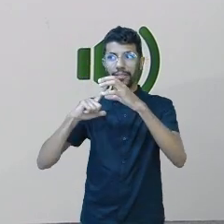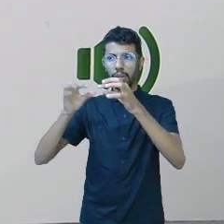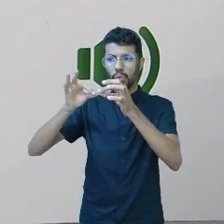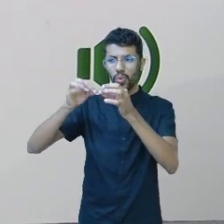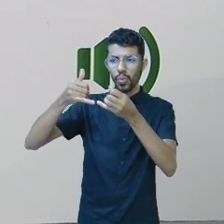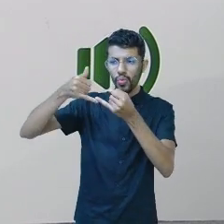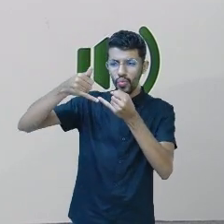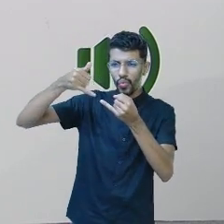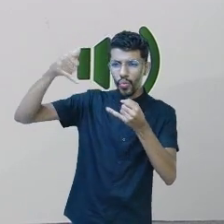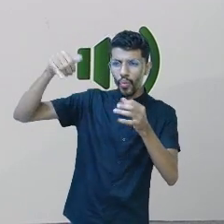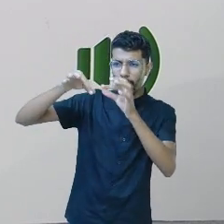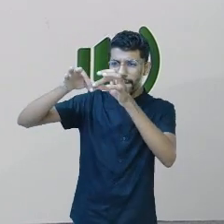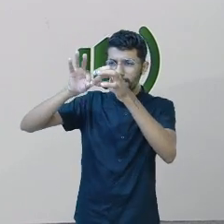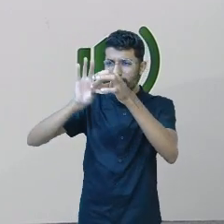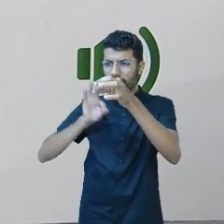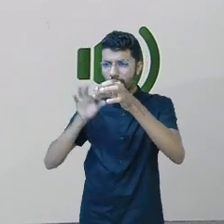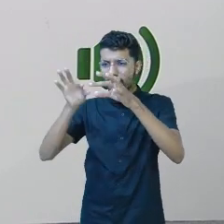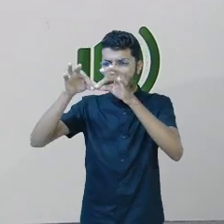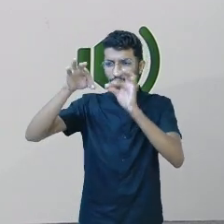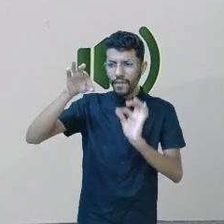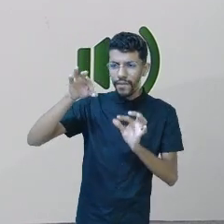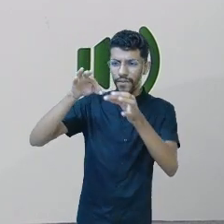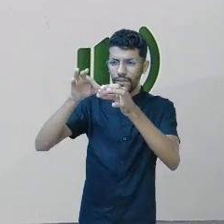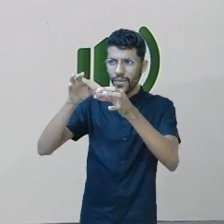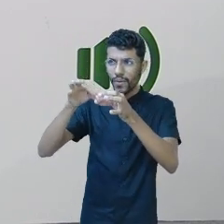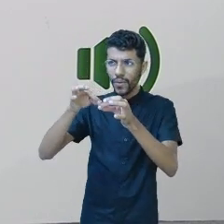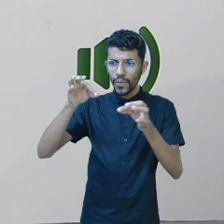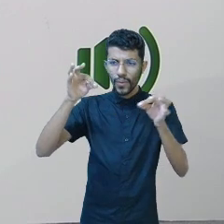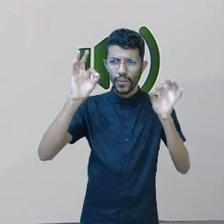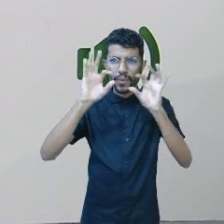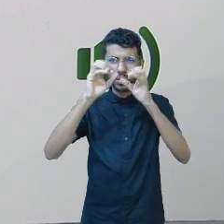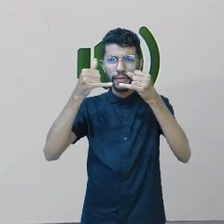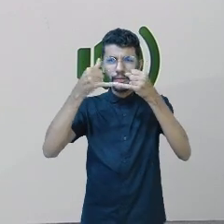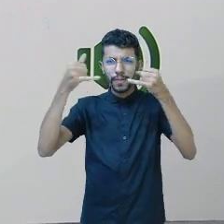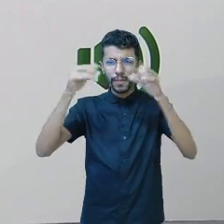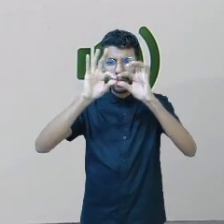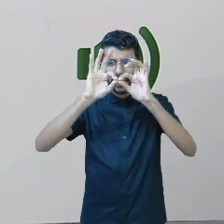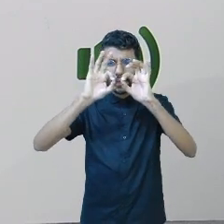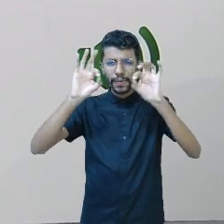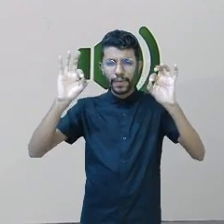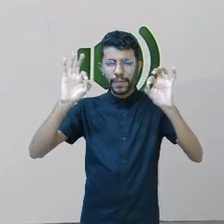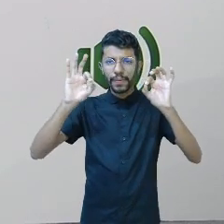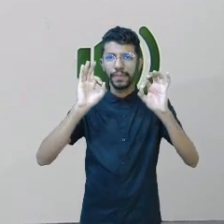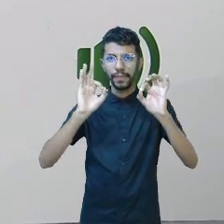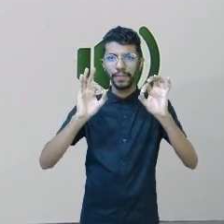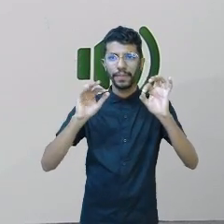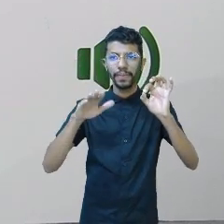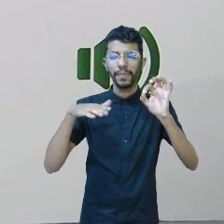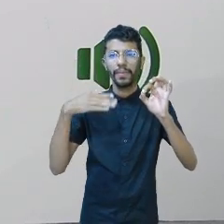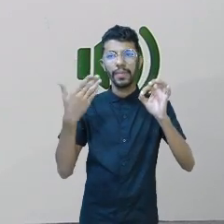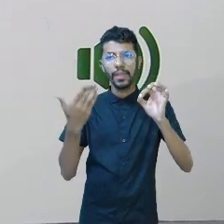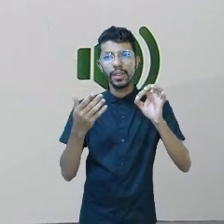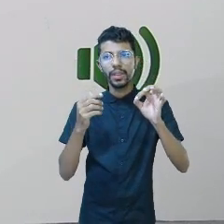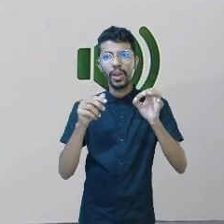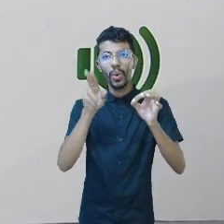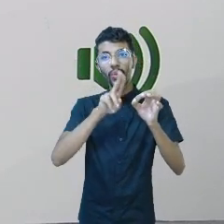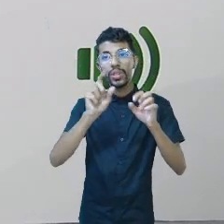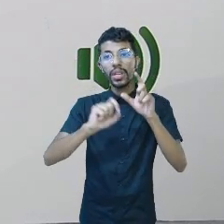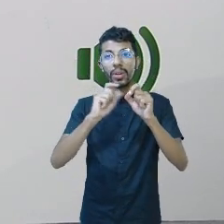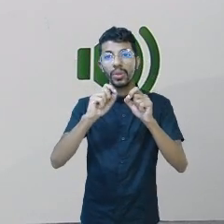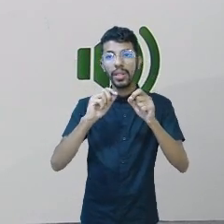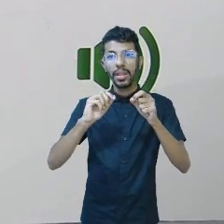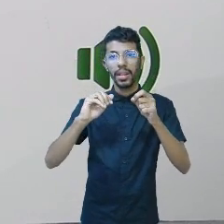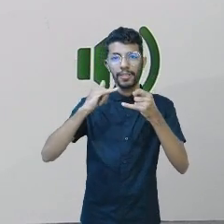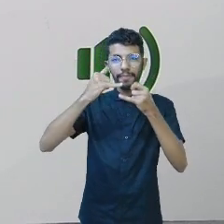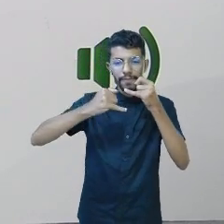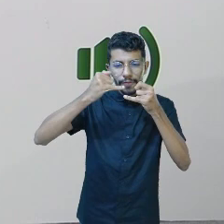grossa, tirando a parte verde, né? Você raspa ali e fica somente aquela tala. E aí, com amarrações, você faz